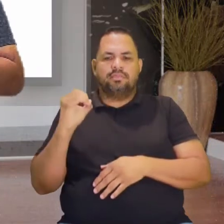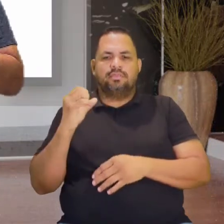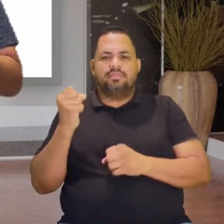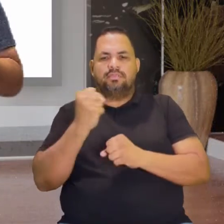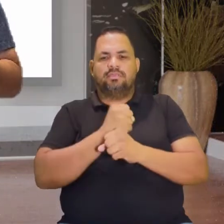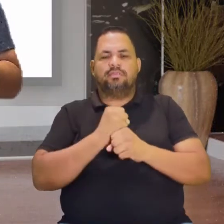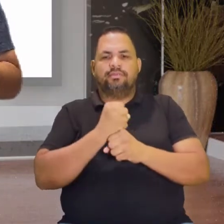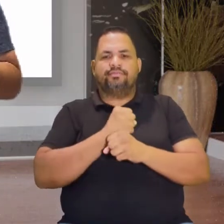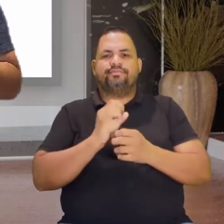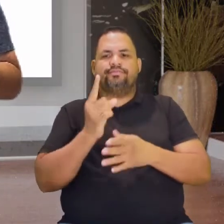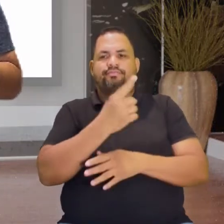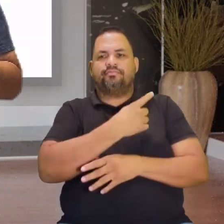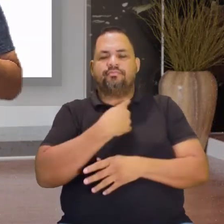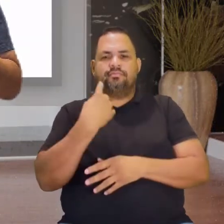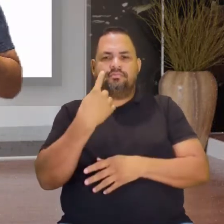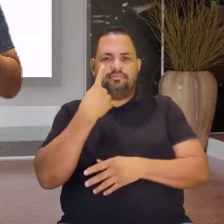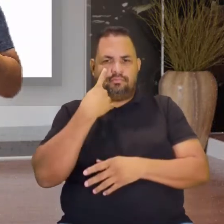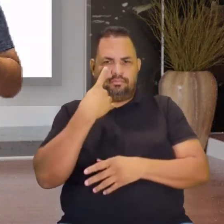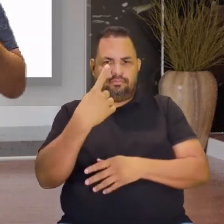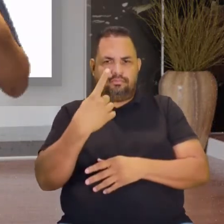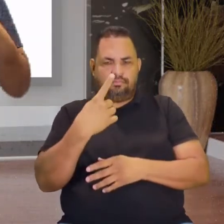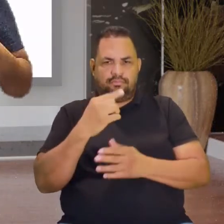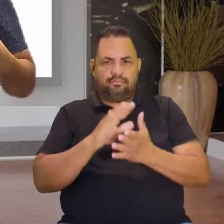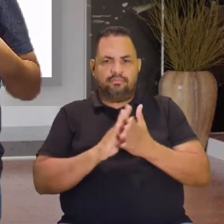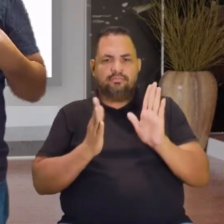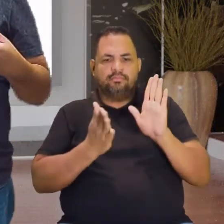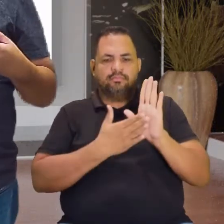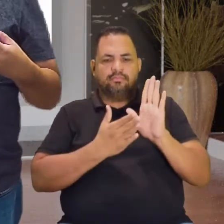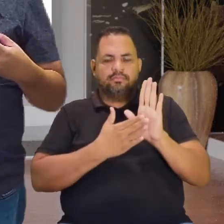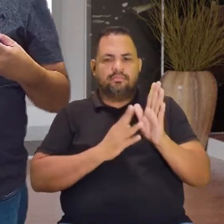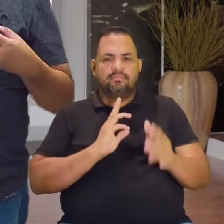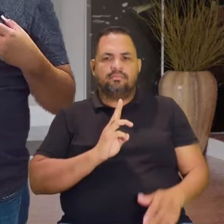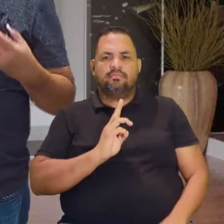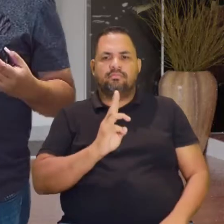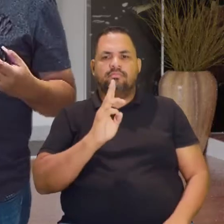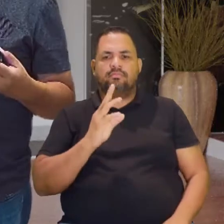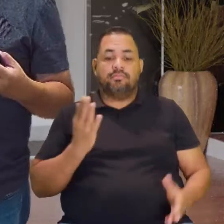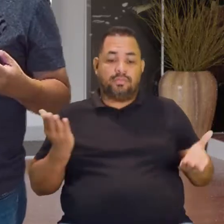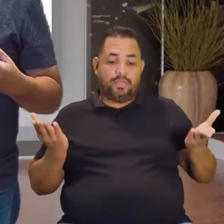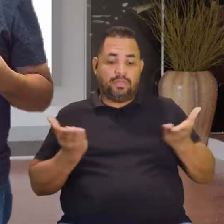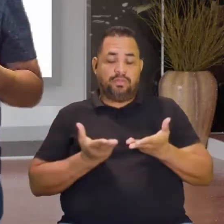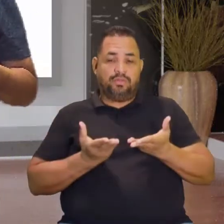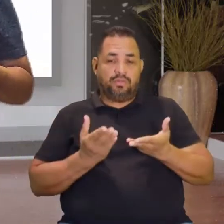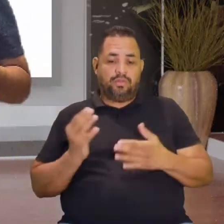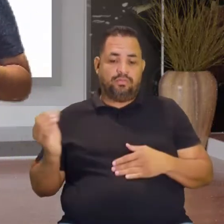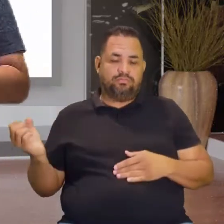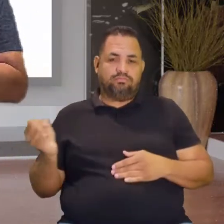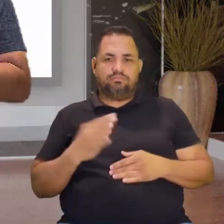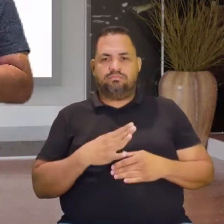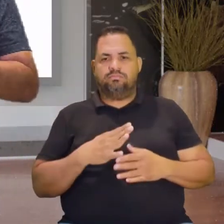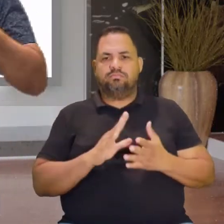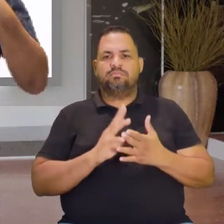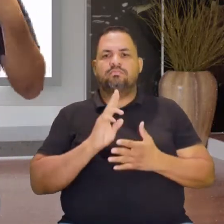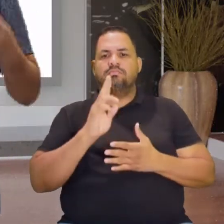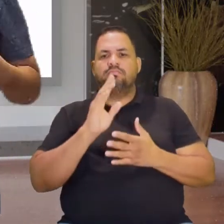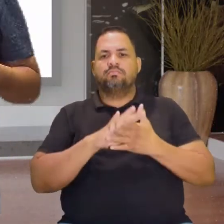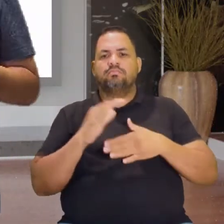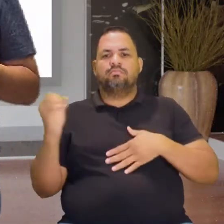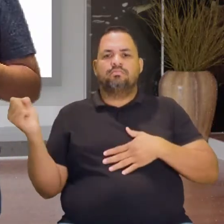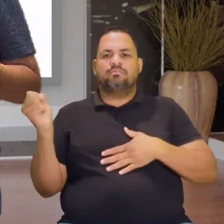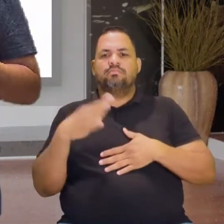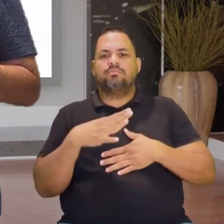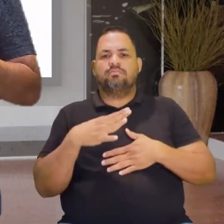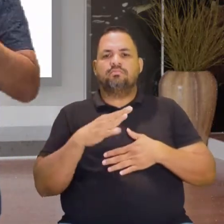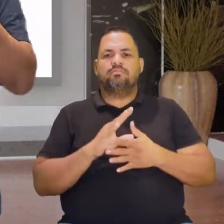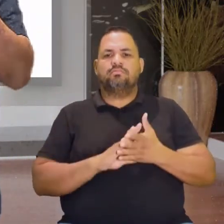nós vemos que a proposta continua atual, né? Do modernismo,